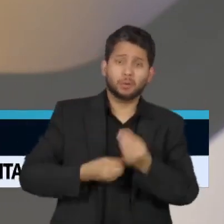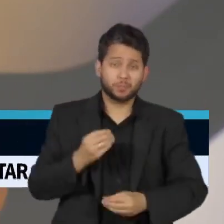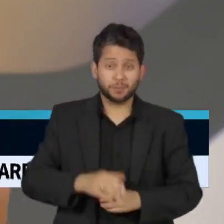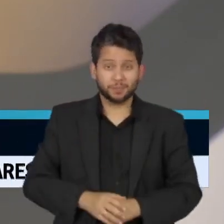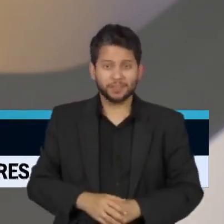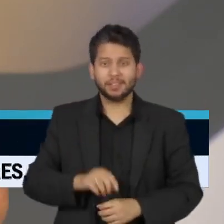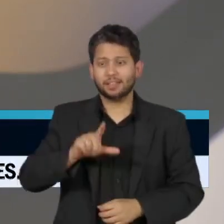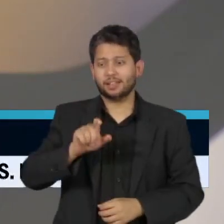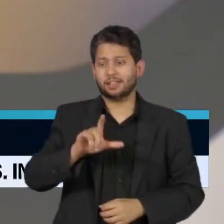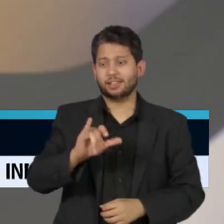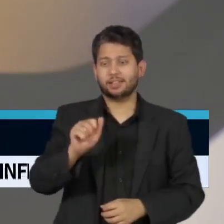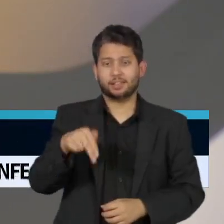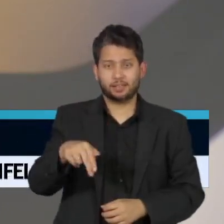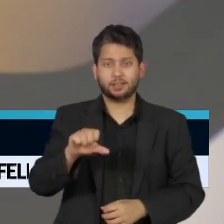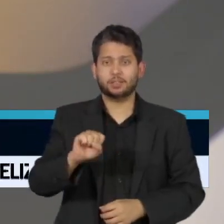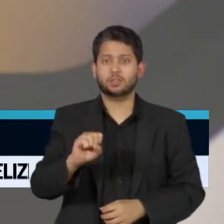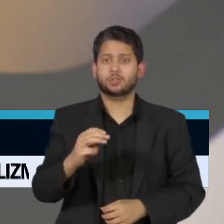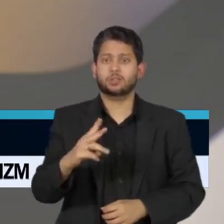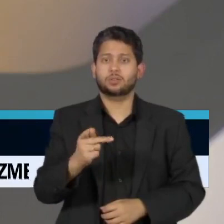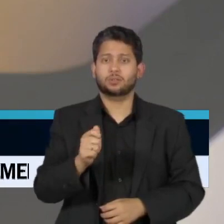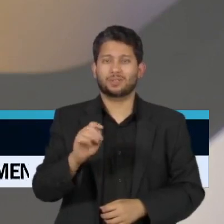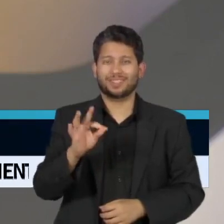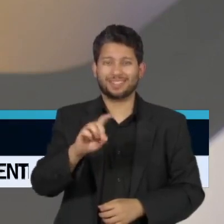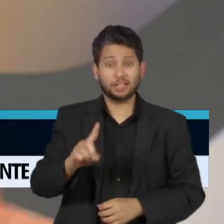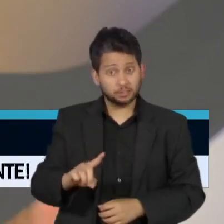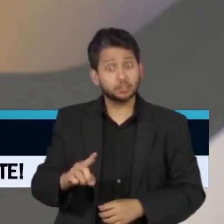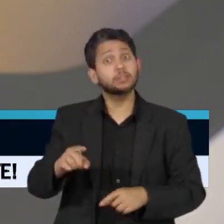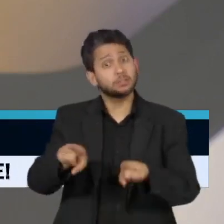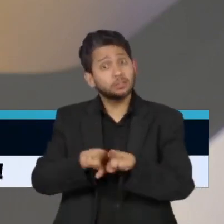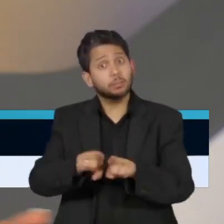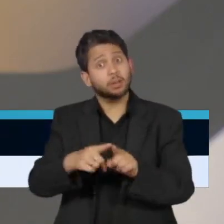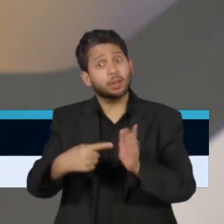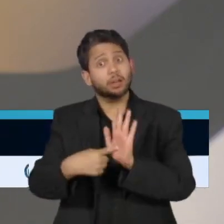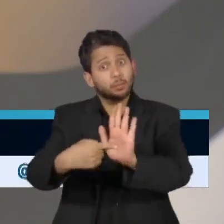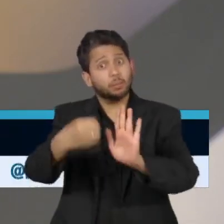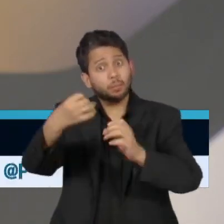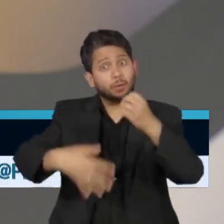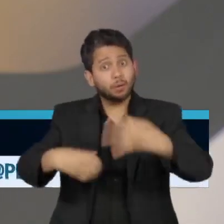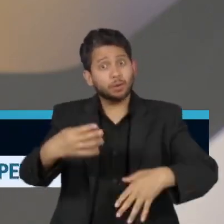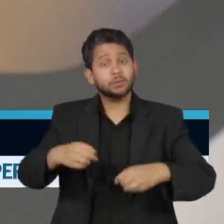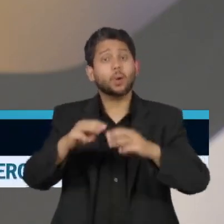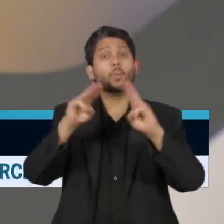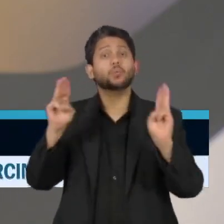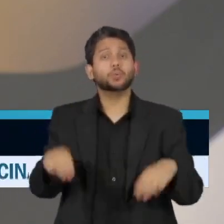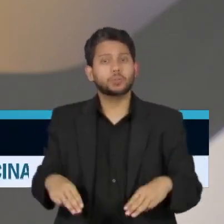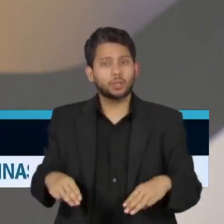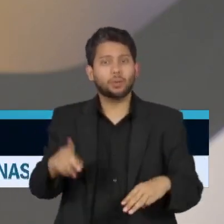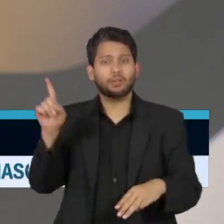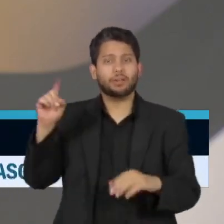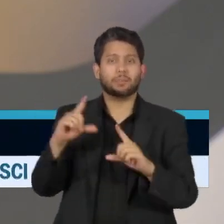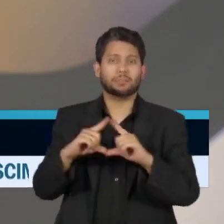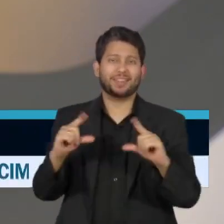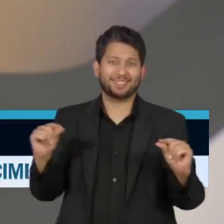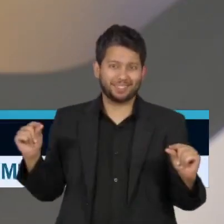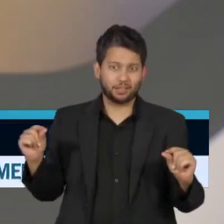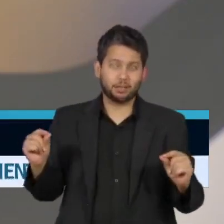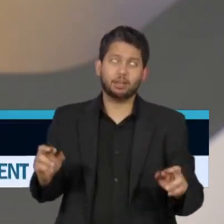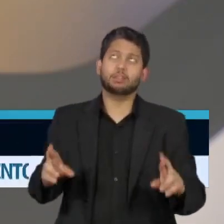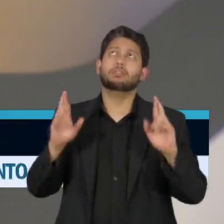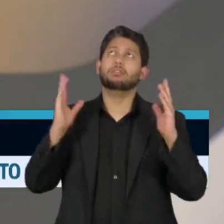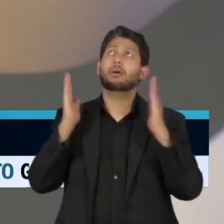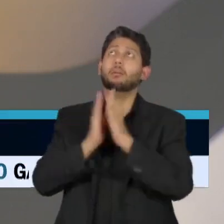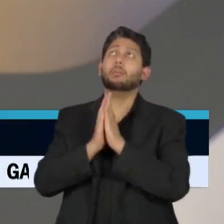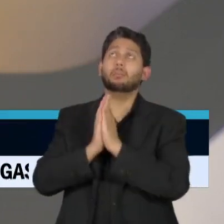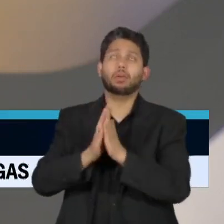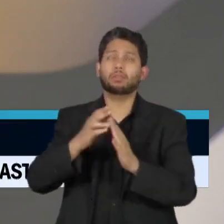Schwartz, também trazendo outros aspectos da nossa independência lá no museu em Brasília. Ainda bem que os vândalos